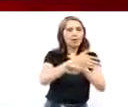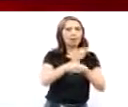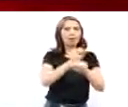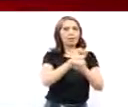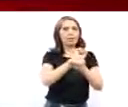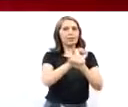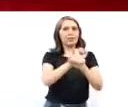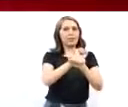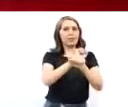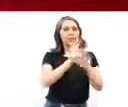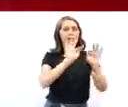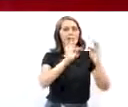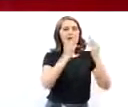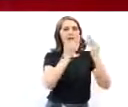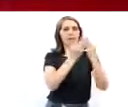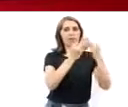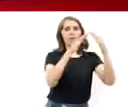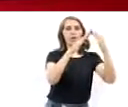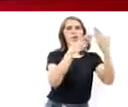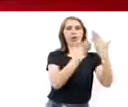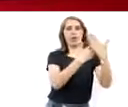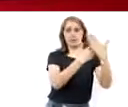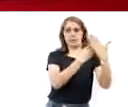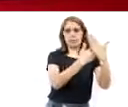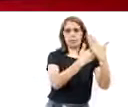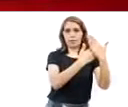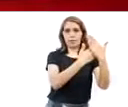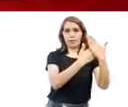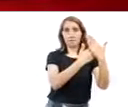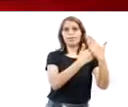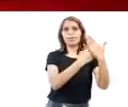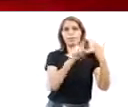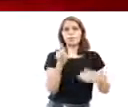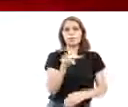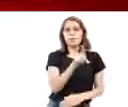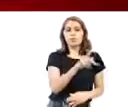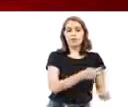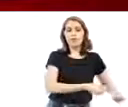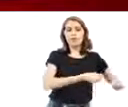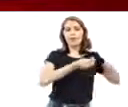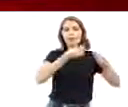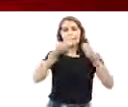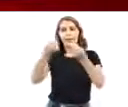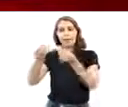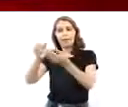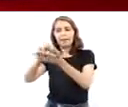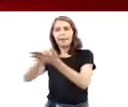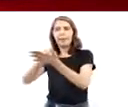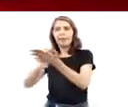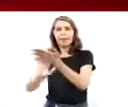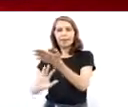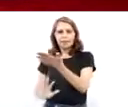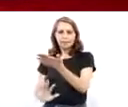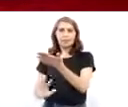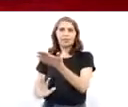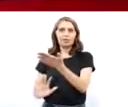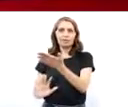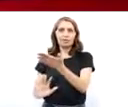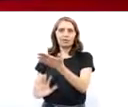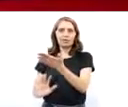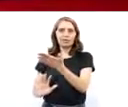na escola receber as atividades e o professor estaria ali para tirar as principais dúvidas das